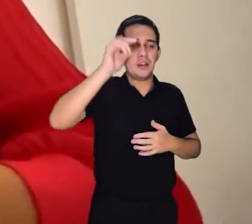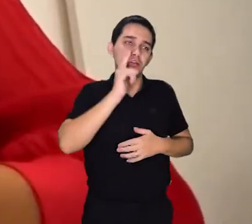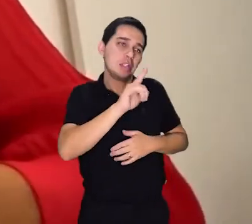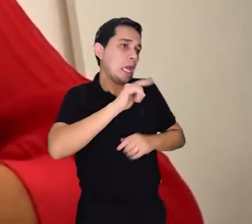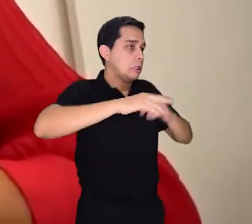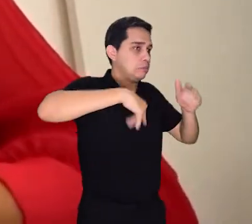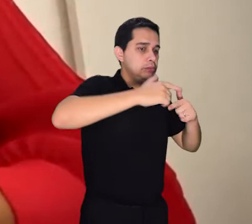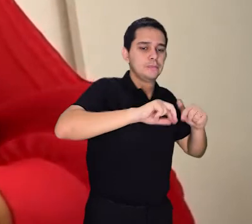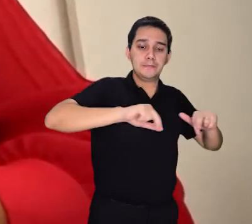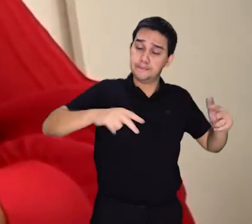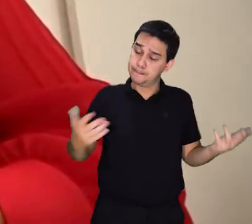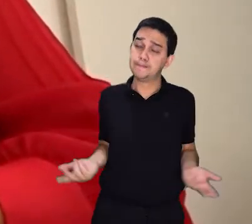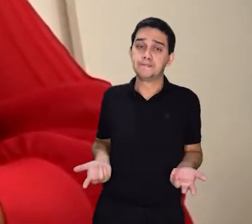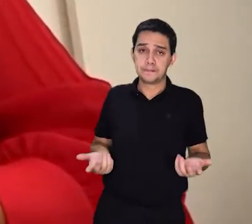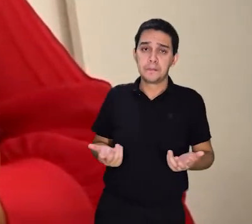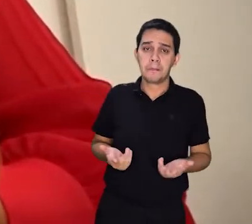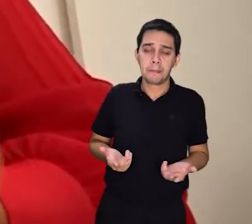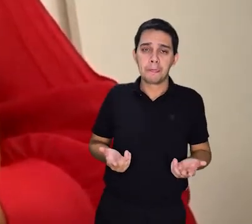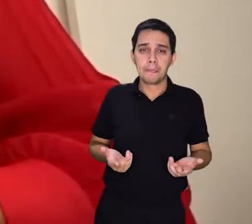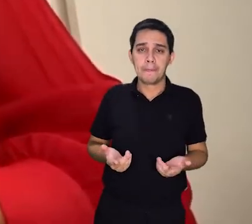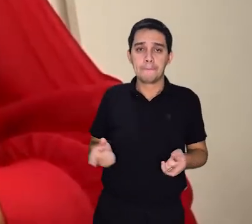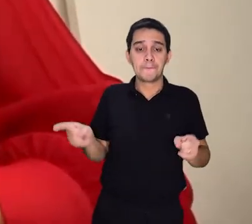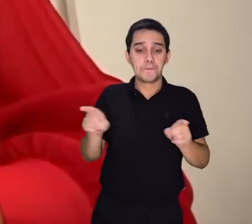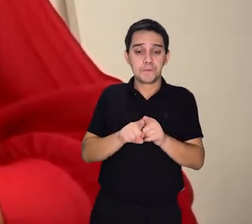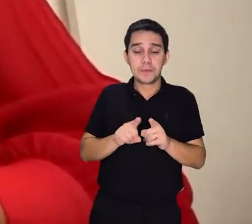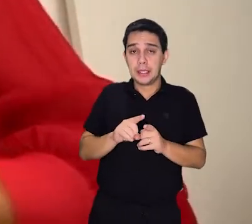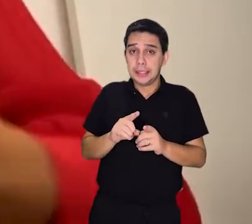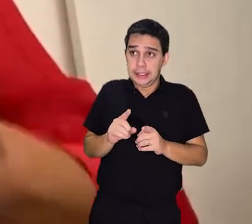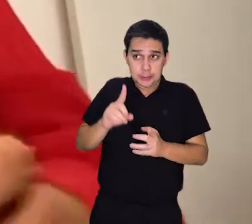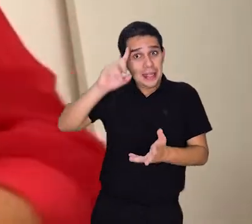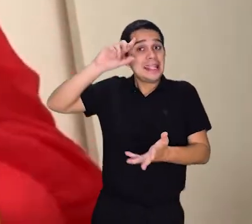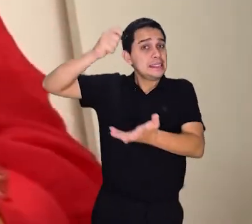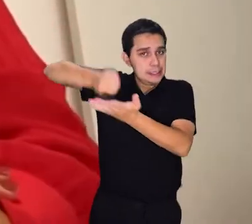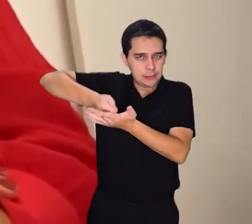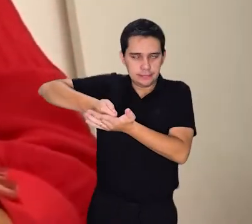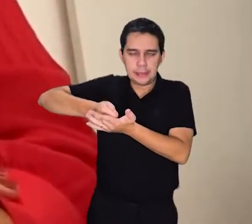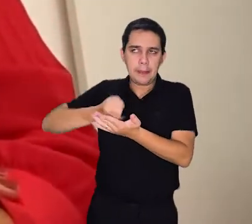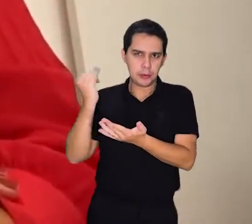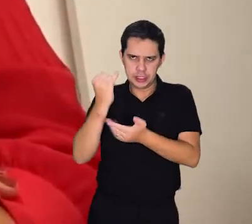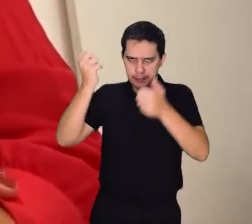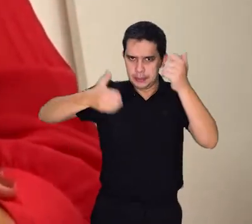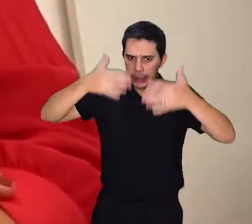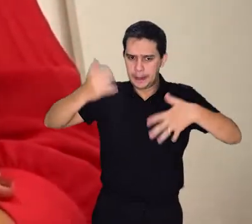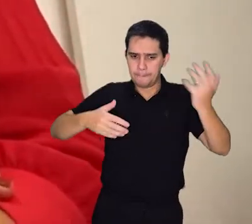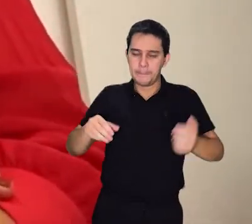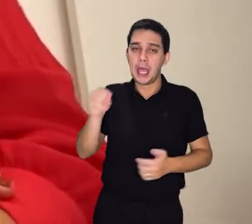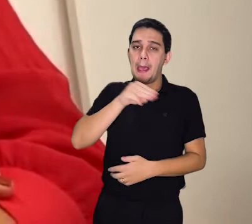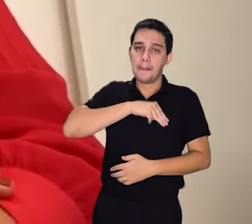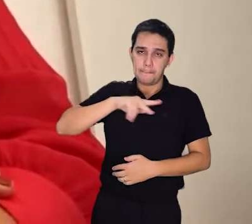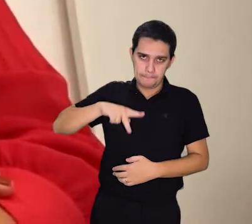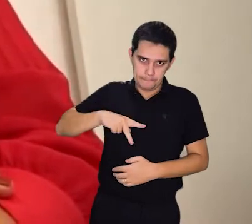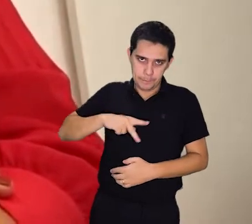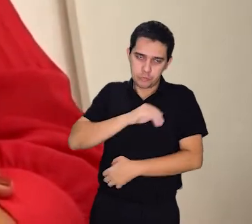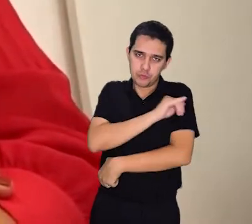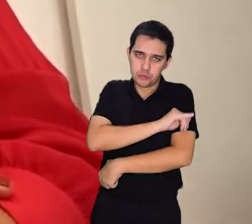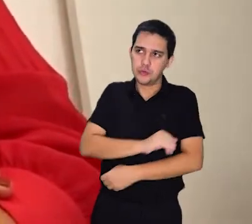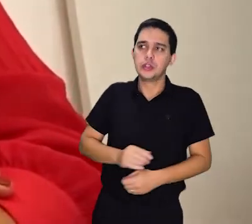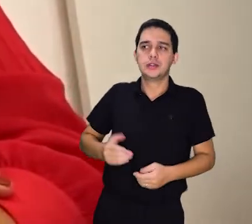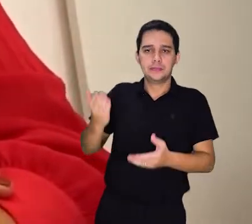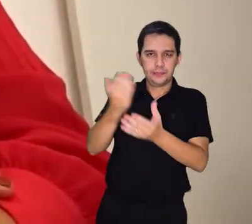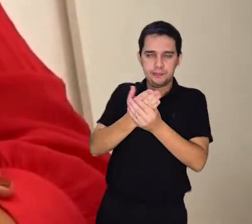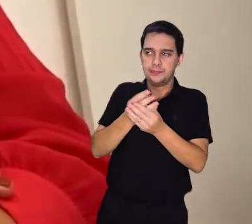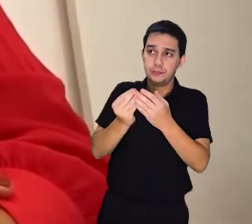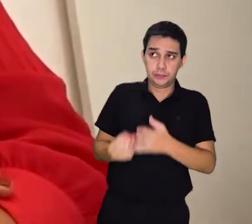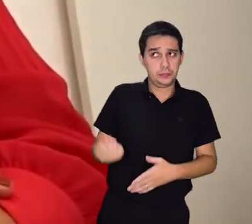trabalha, né, e vem trabalhando. Em relação à decisão, acho importante colocar, né, o Ministério Público entrou com essa representação,